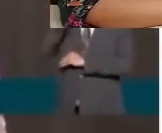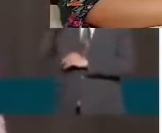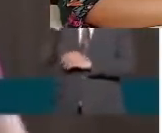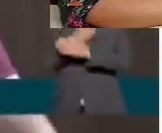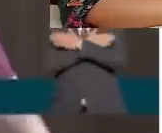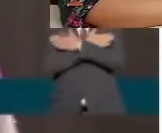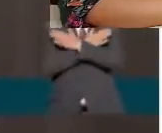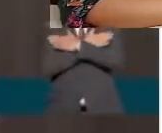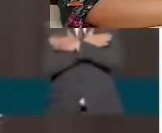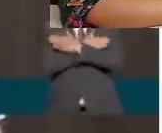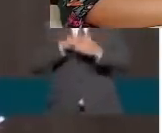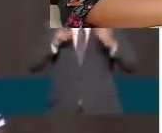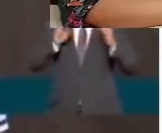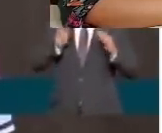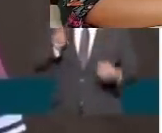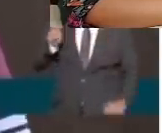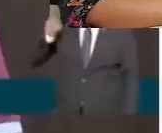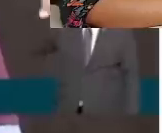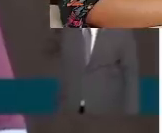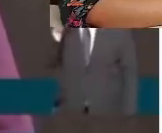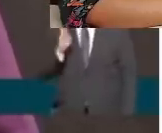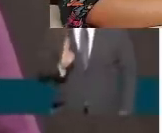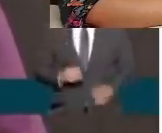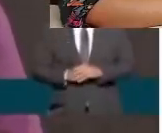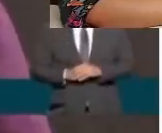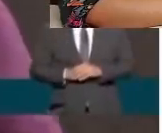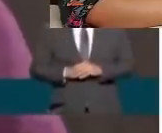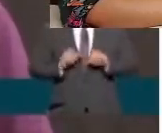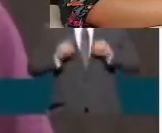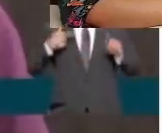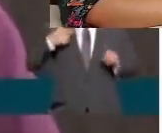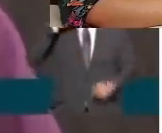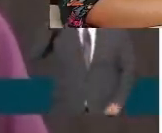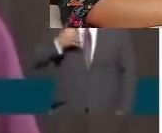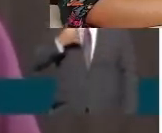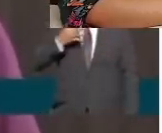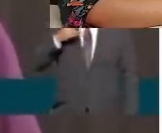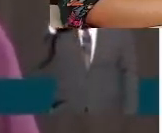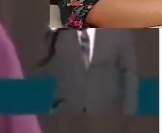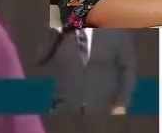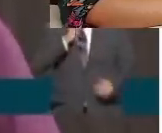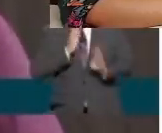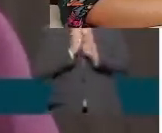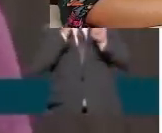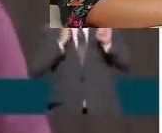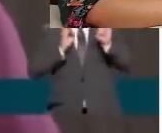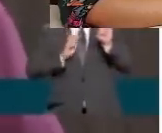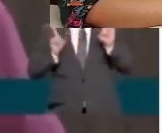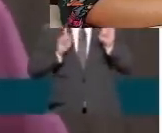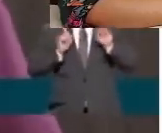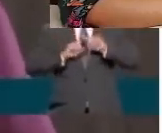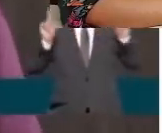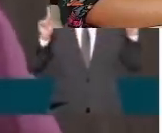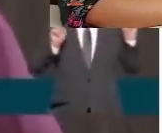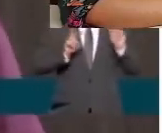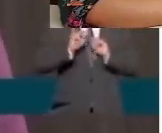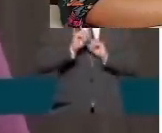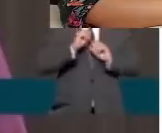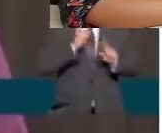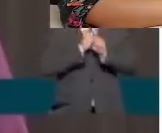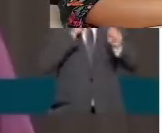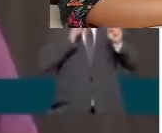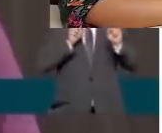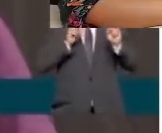tempo, andava pelo Brasil todo. Então, no meu entender, não está difícil desvendar esse caso. Agora, vai chegar em gente importante, com toda a